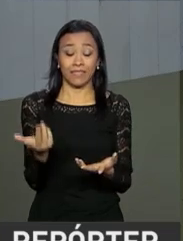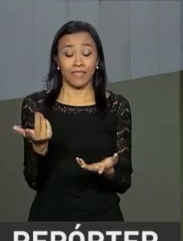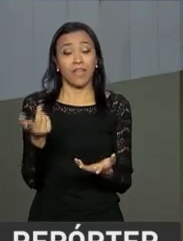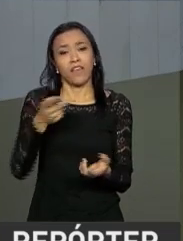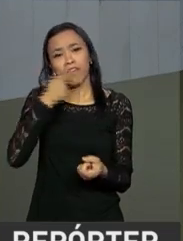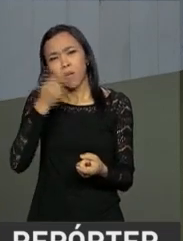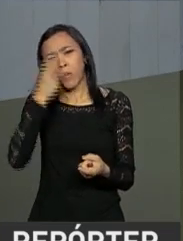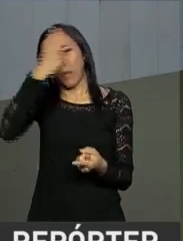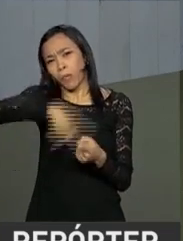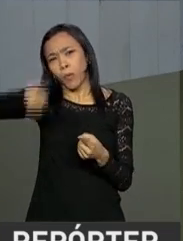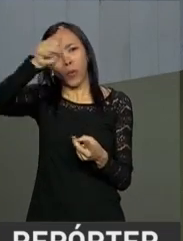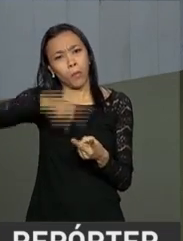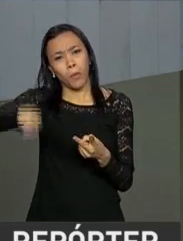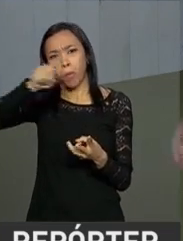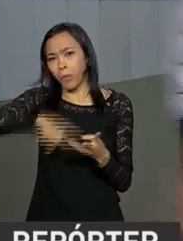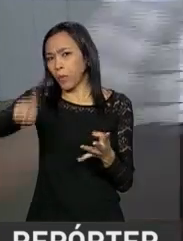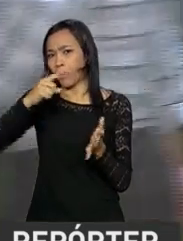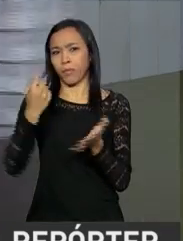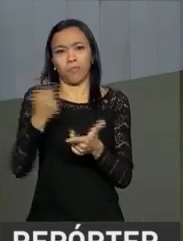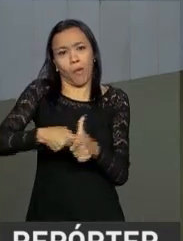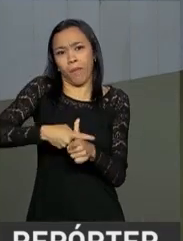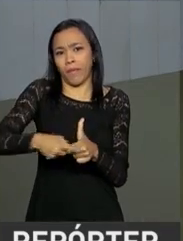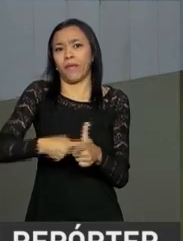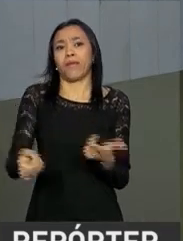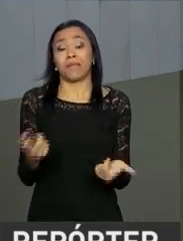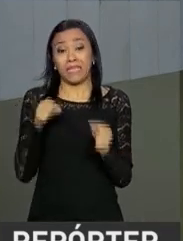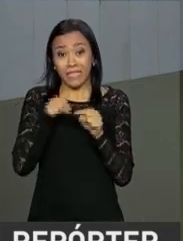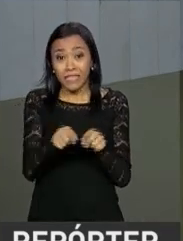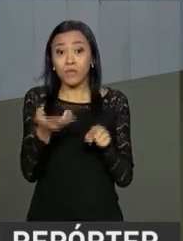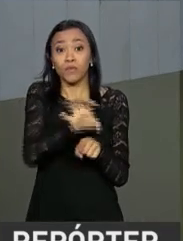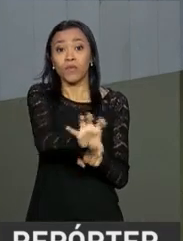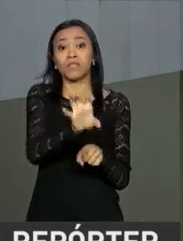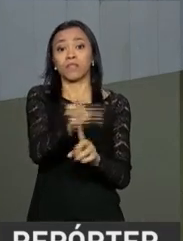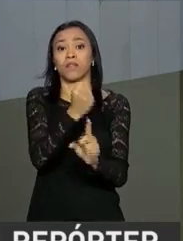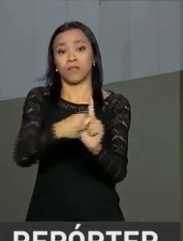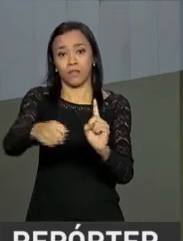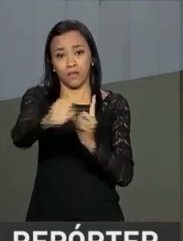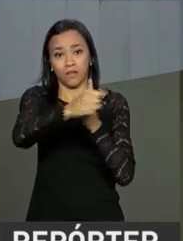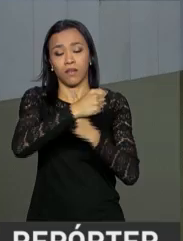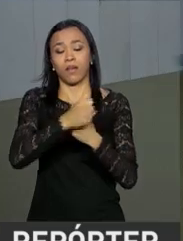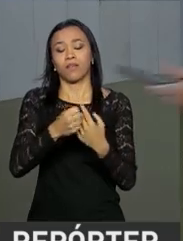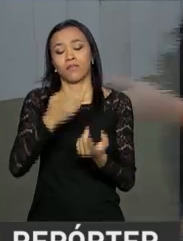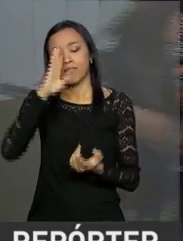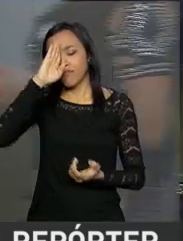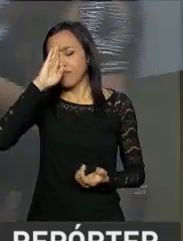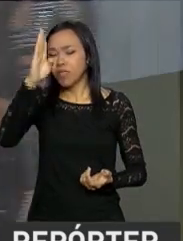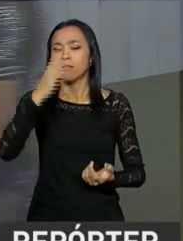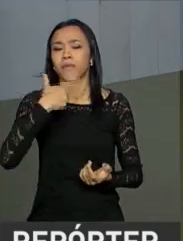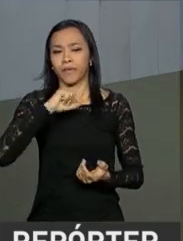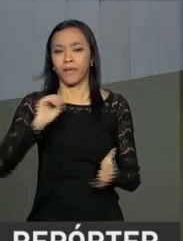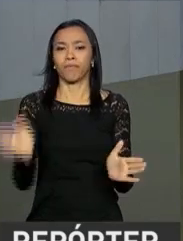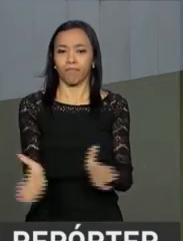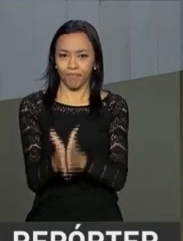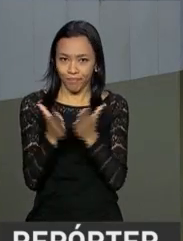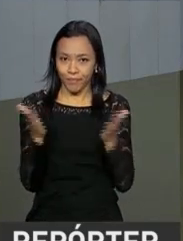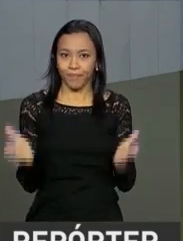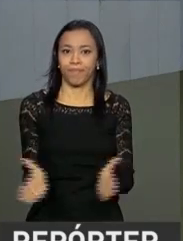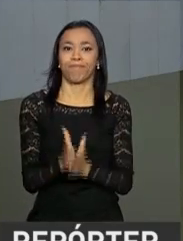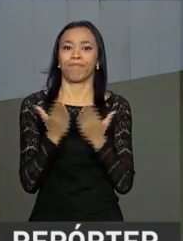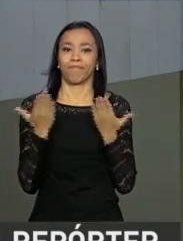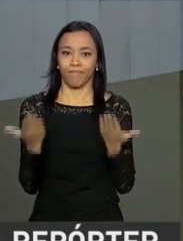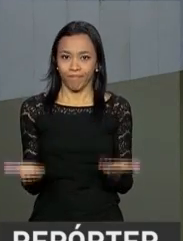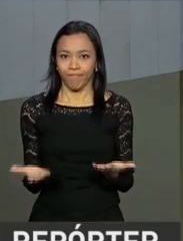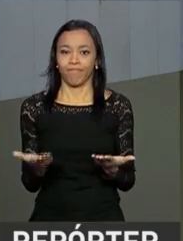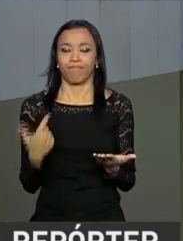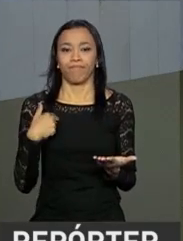lembrou aí que essa crise ela impacta a toda a sociedade, mas especialmente a camada mais pobre da população, e que para